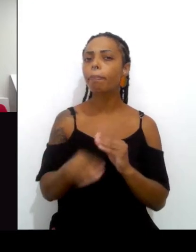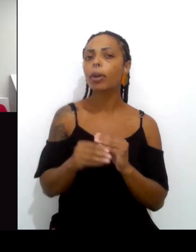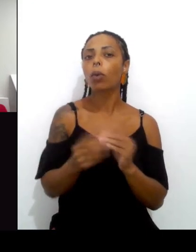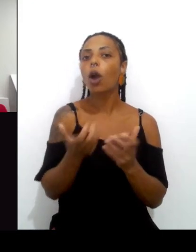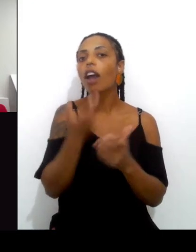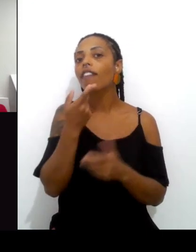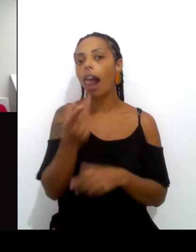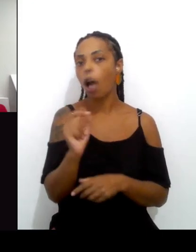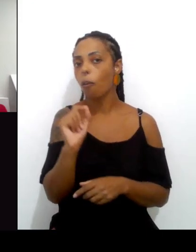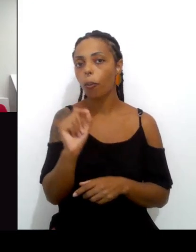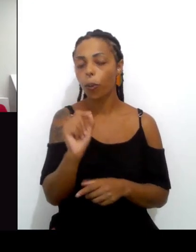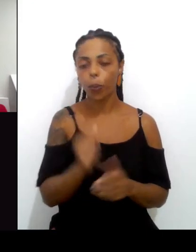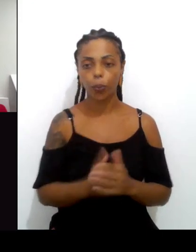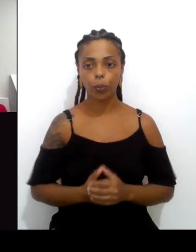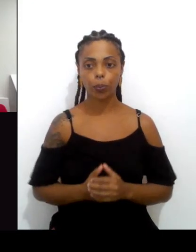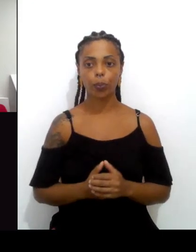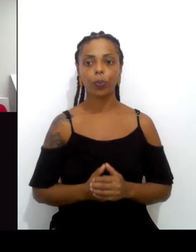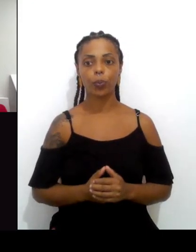seguinte